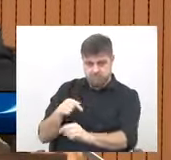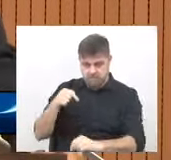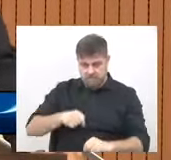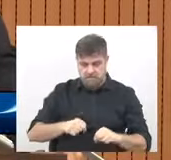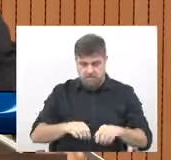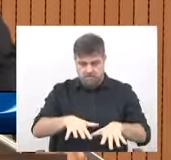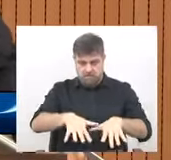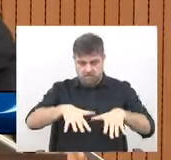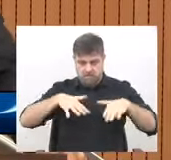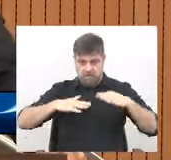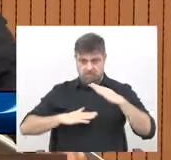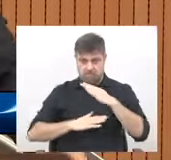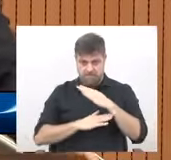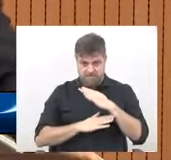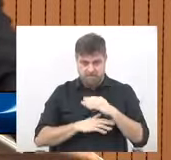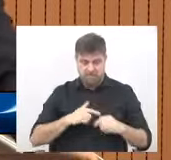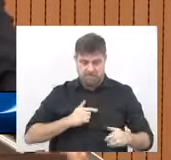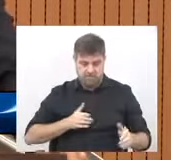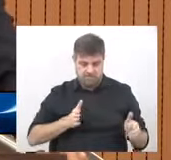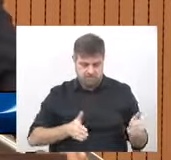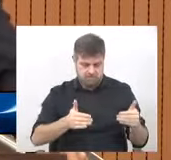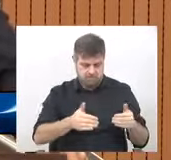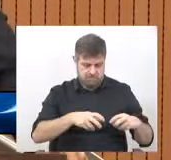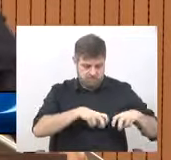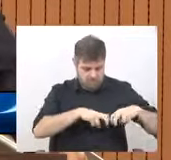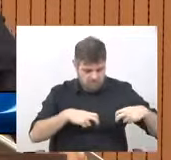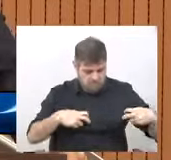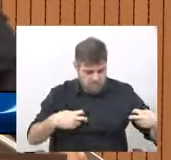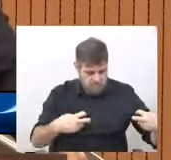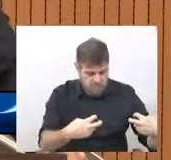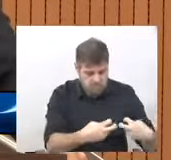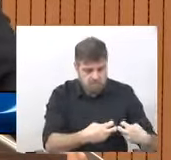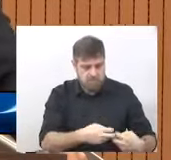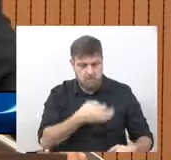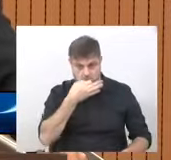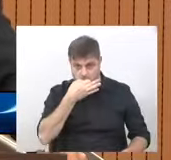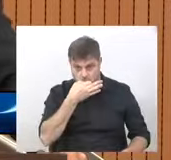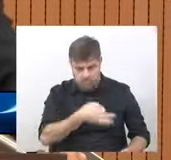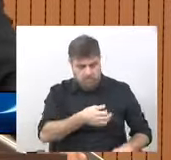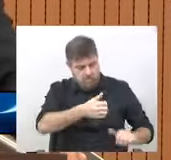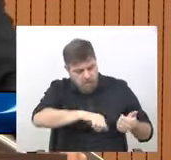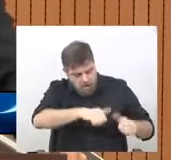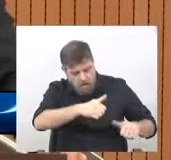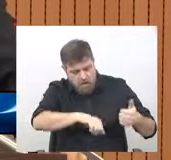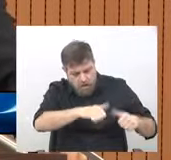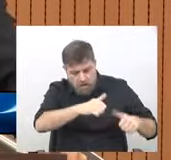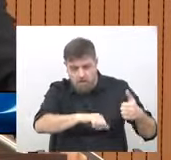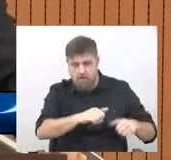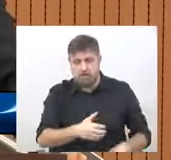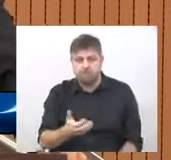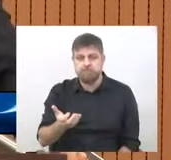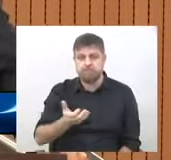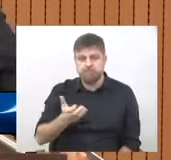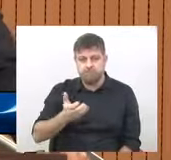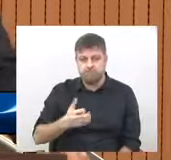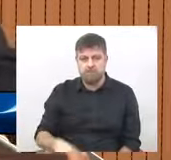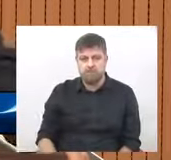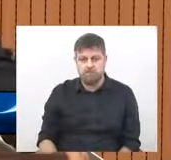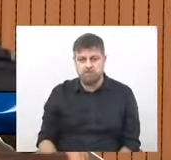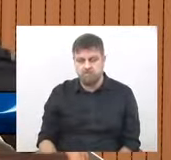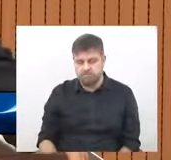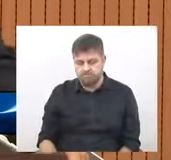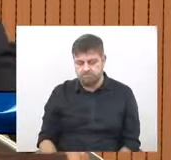plenário, analisando 5 pareceres, e eu quero reconhecer aqui